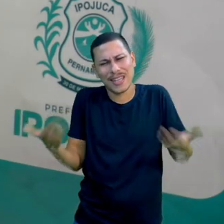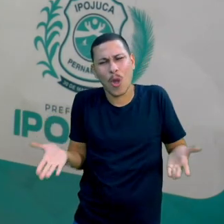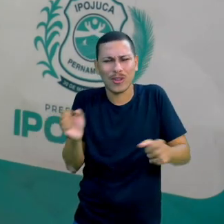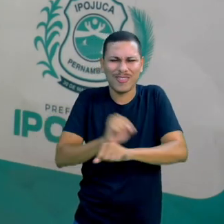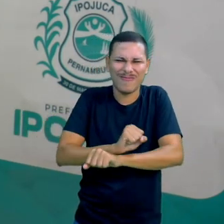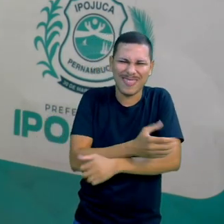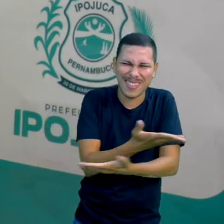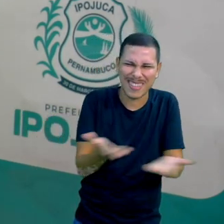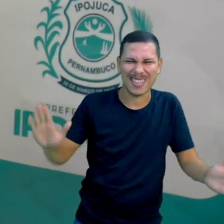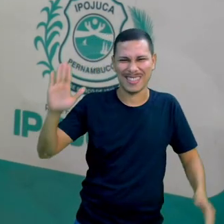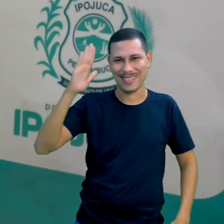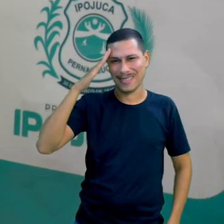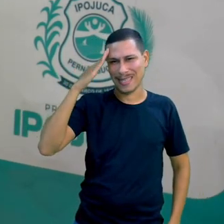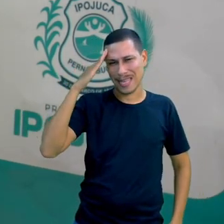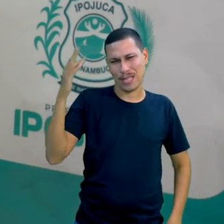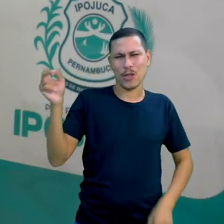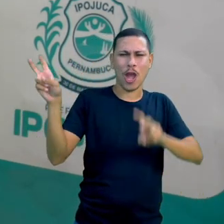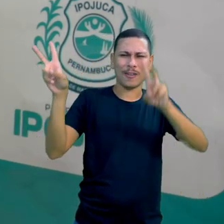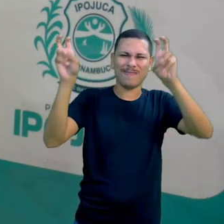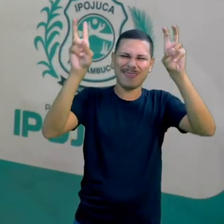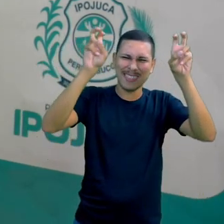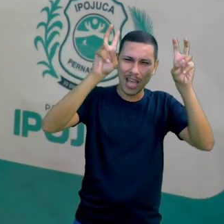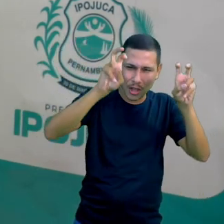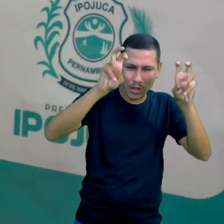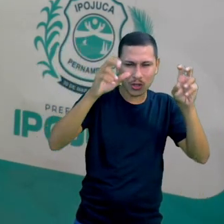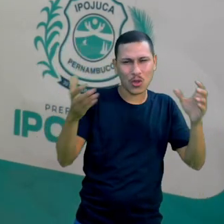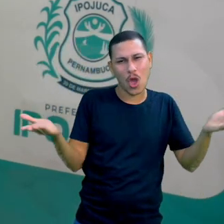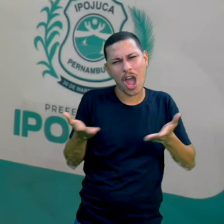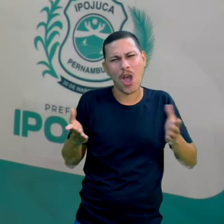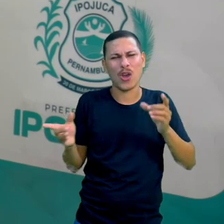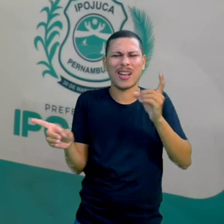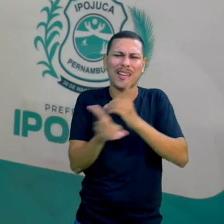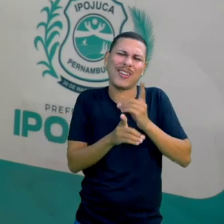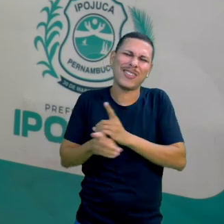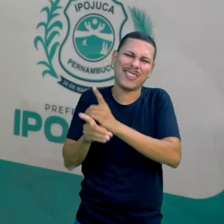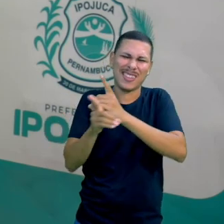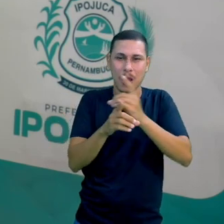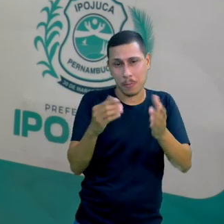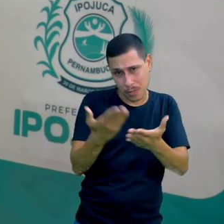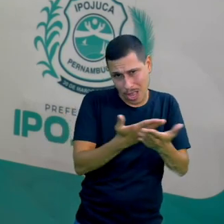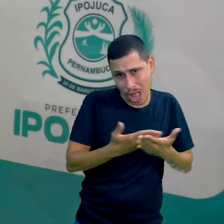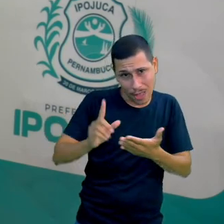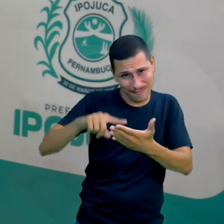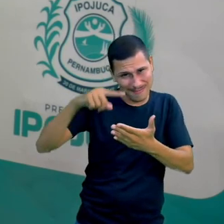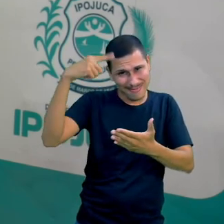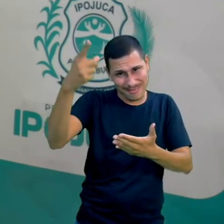vocês tenham entendido um pouco este assunto e nós nos encontraremos